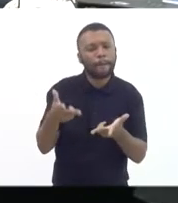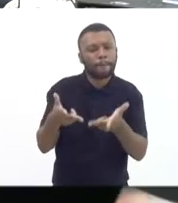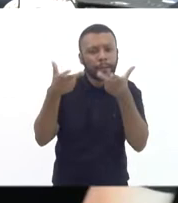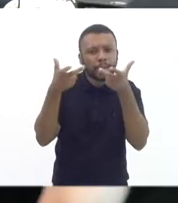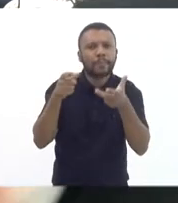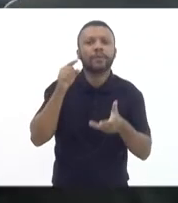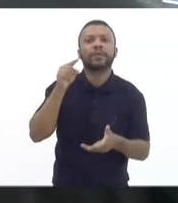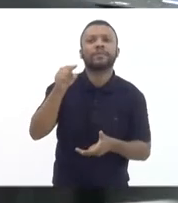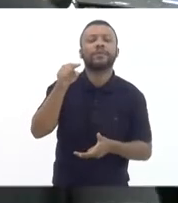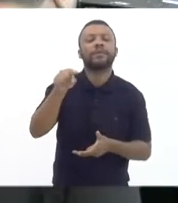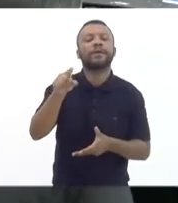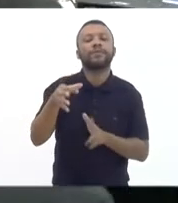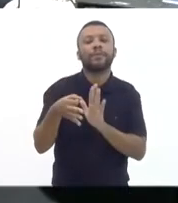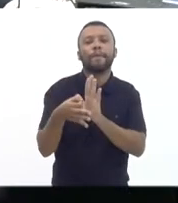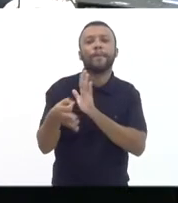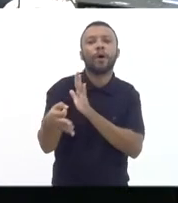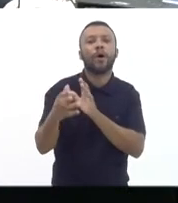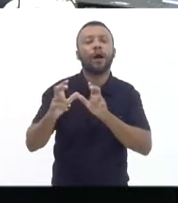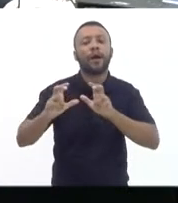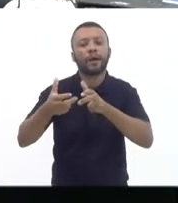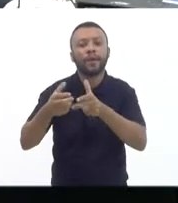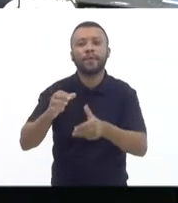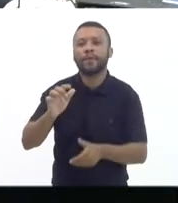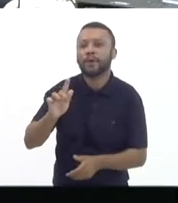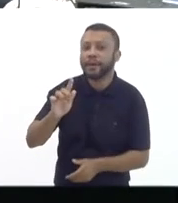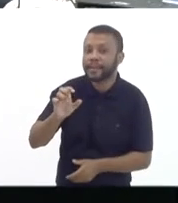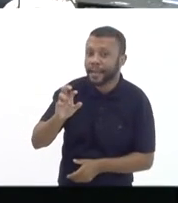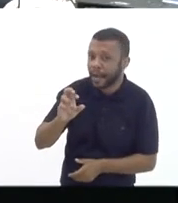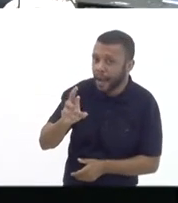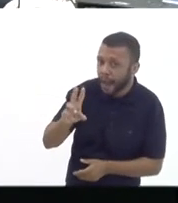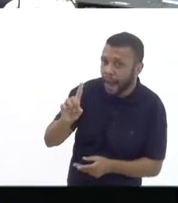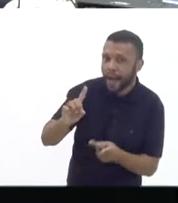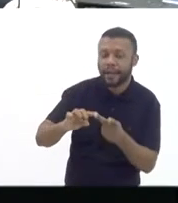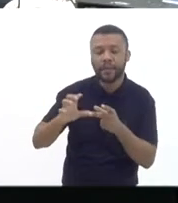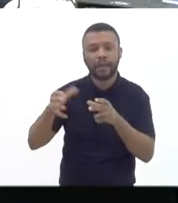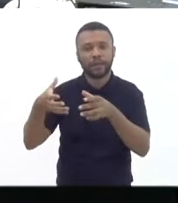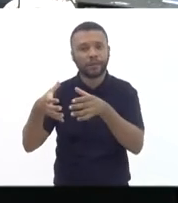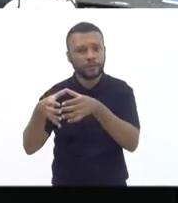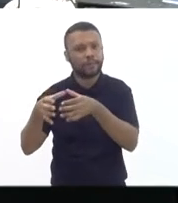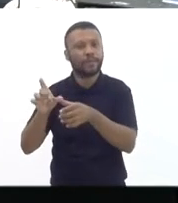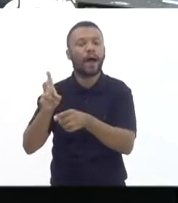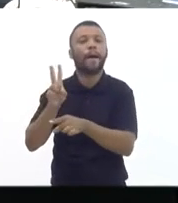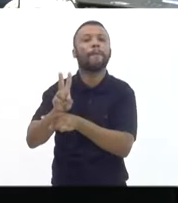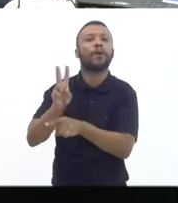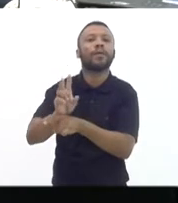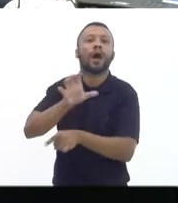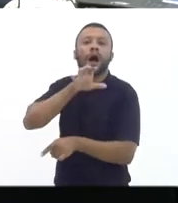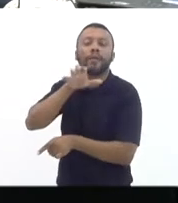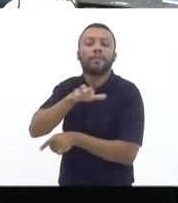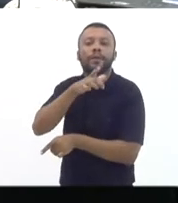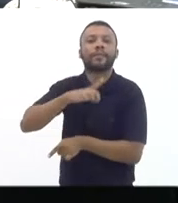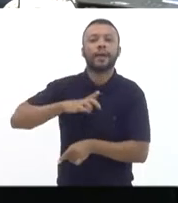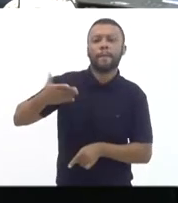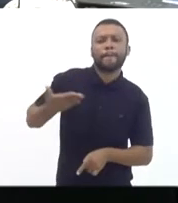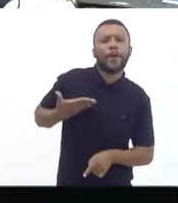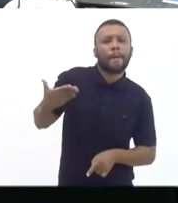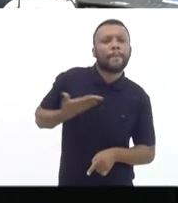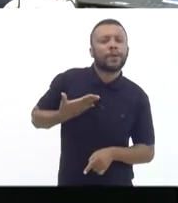a equipe tua, o Guerrar, o time todo aqui da proteção, vejo o meu amigo